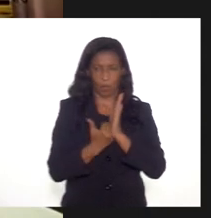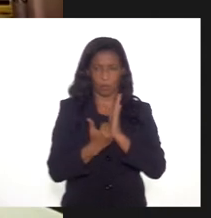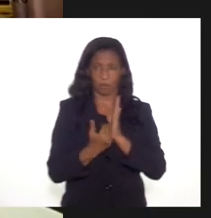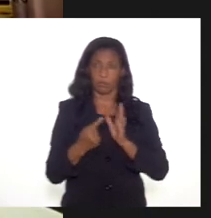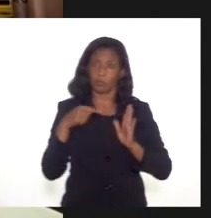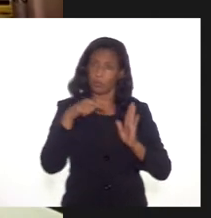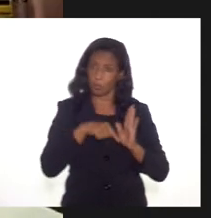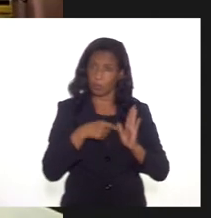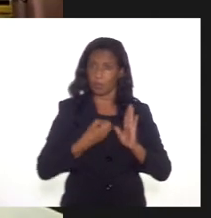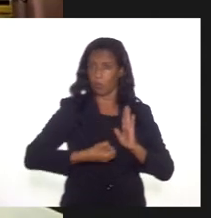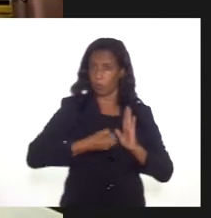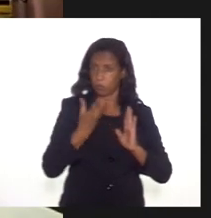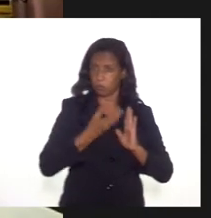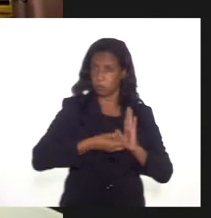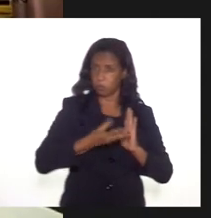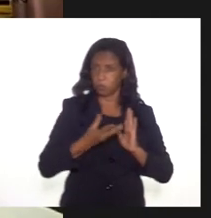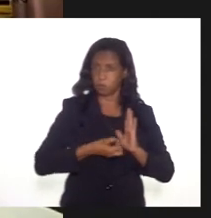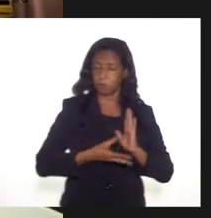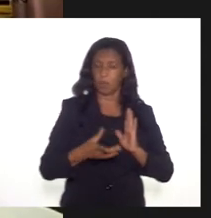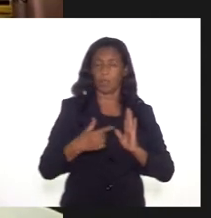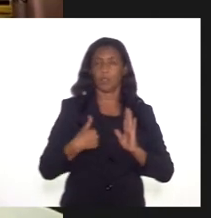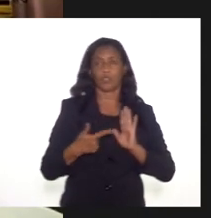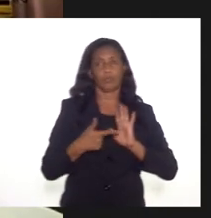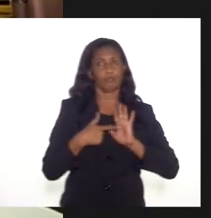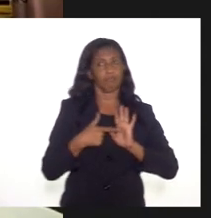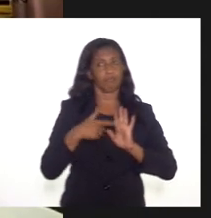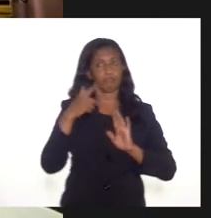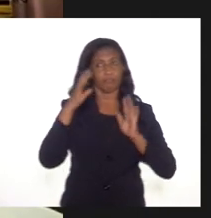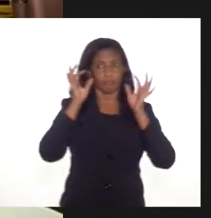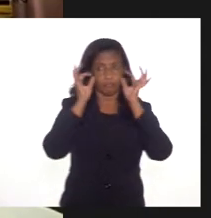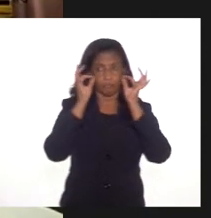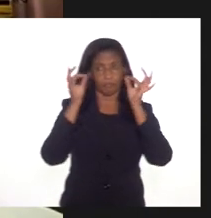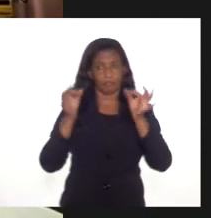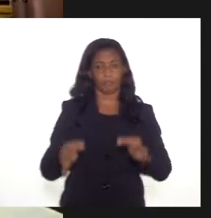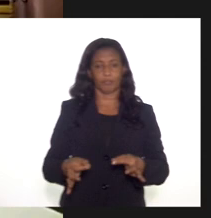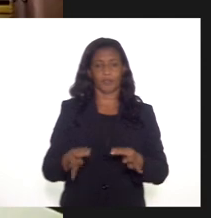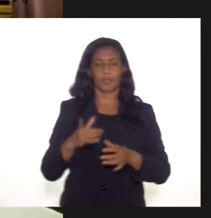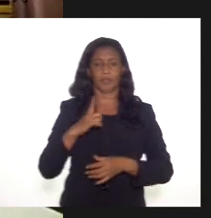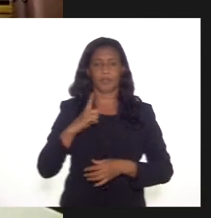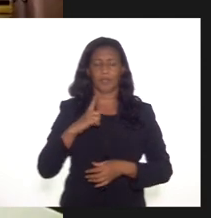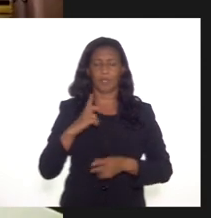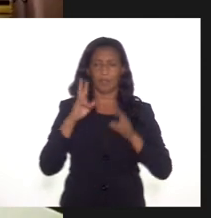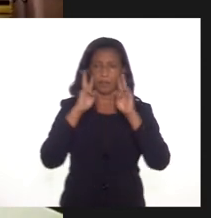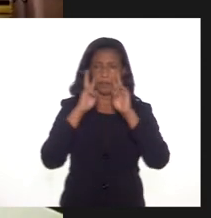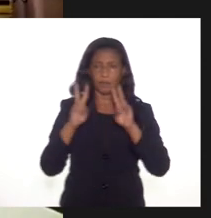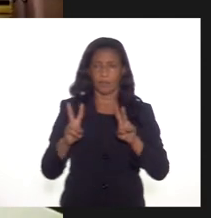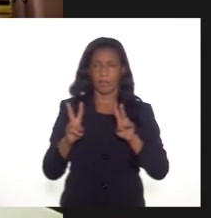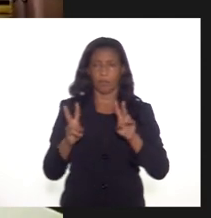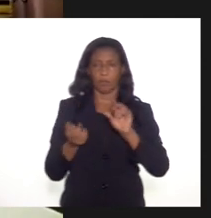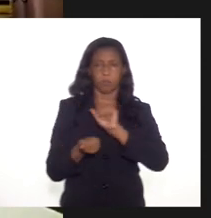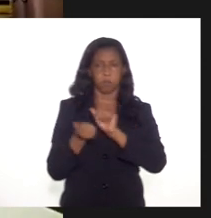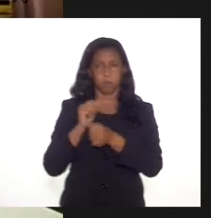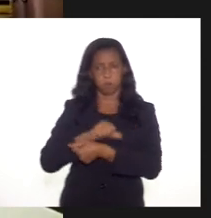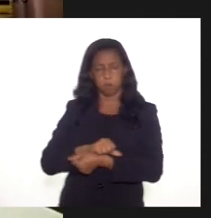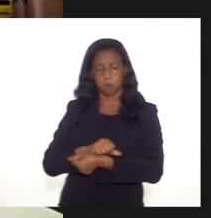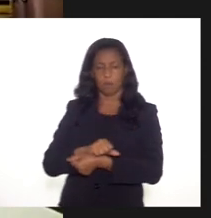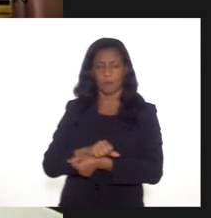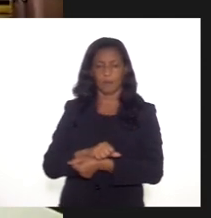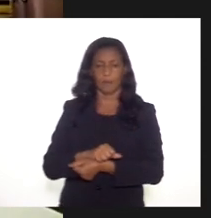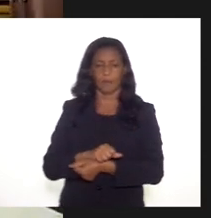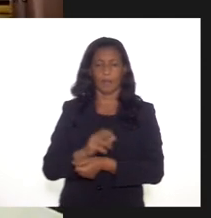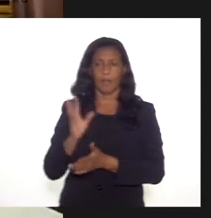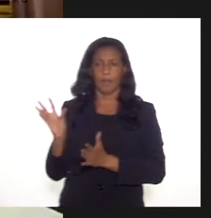essas despesas, chama atenção também o dispositivo com previsão de adequação à